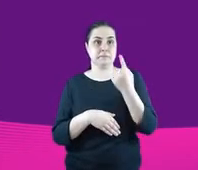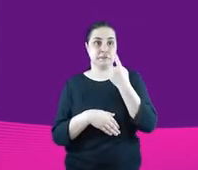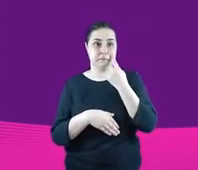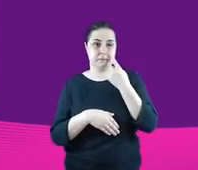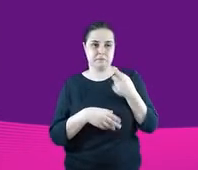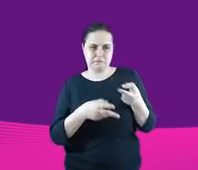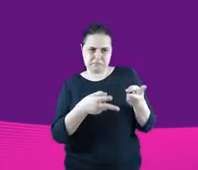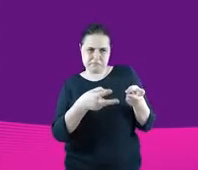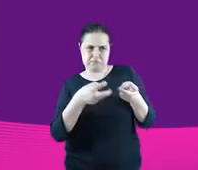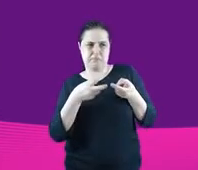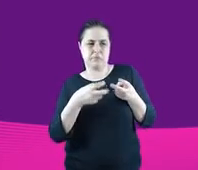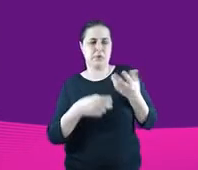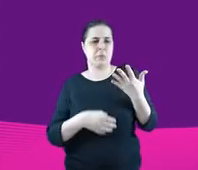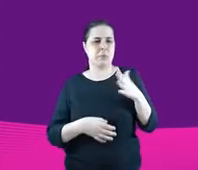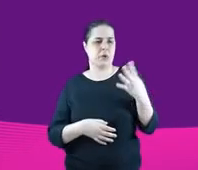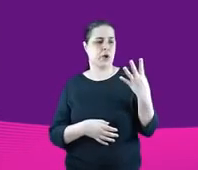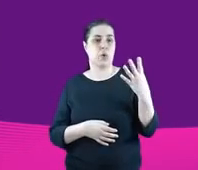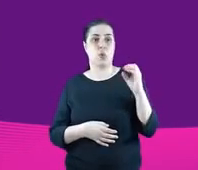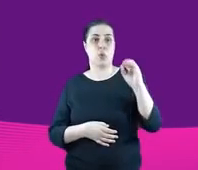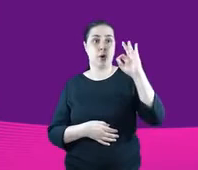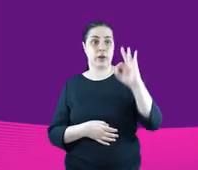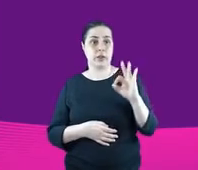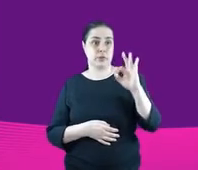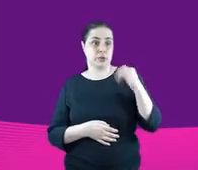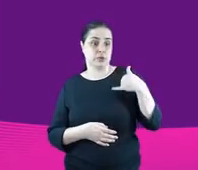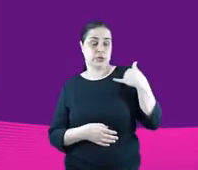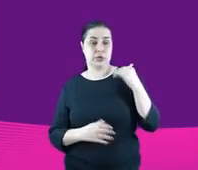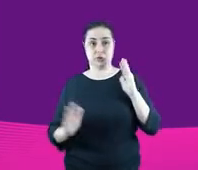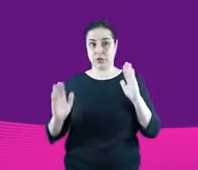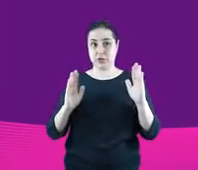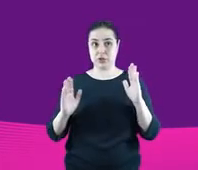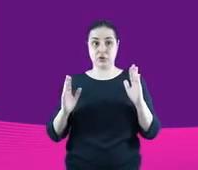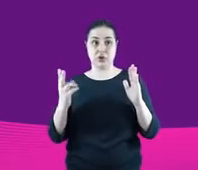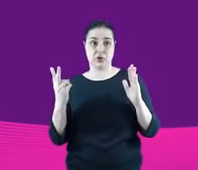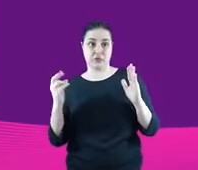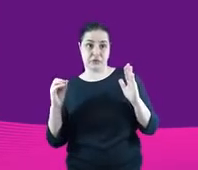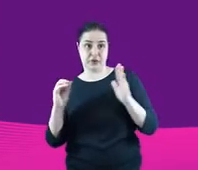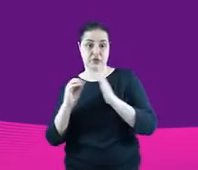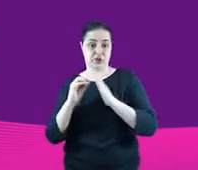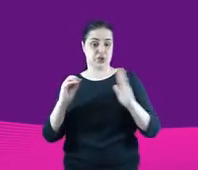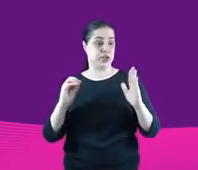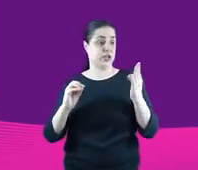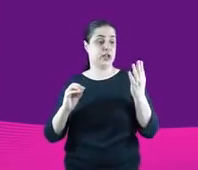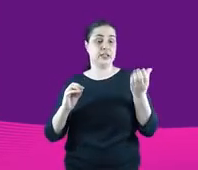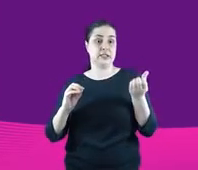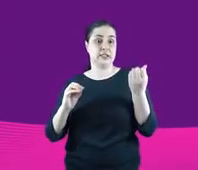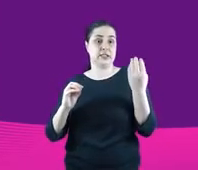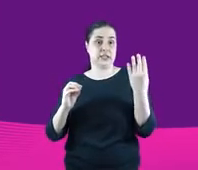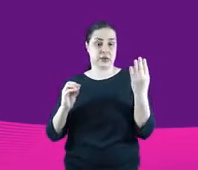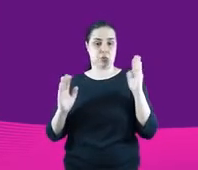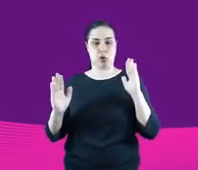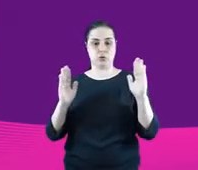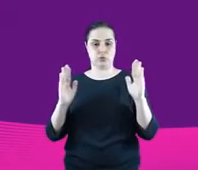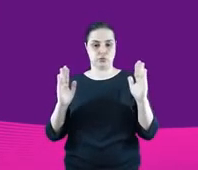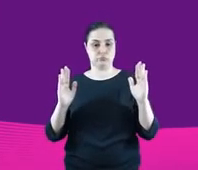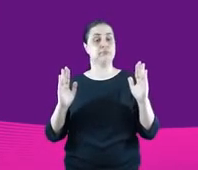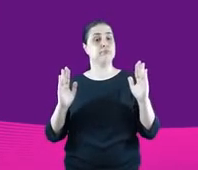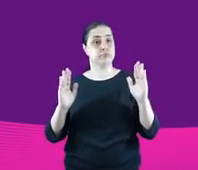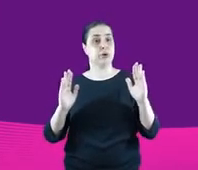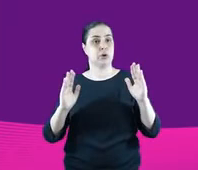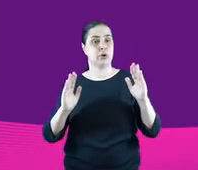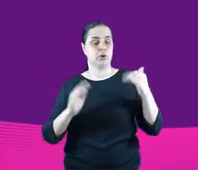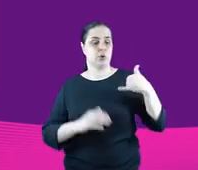40% têm idades entre 20 e 64 anos. Essa é uma idade, então, produtiva, né,